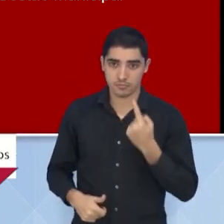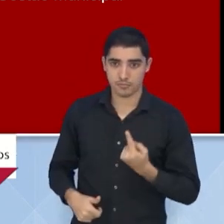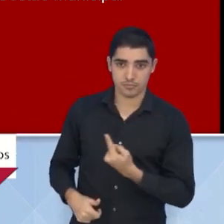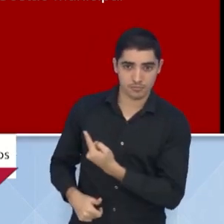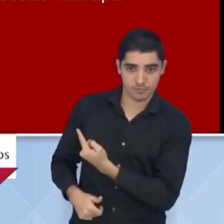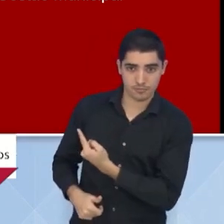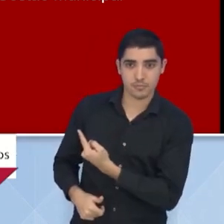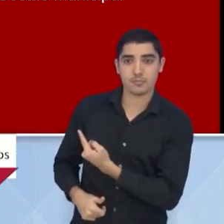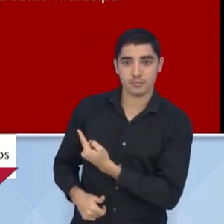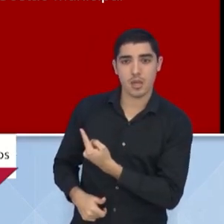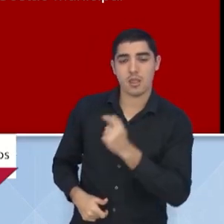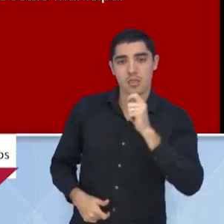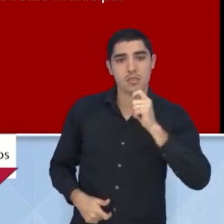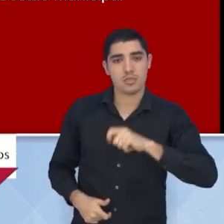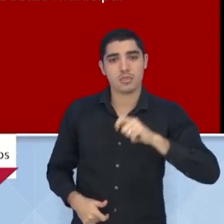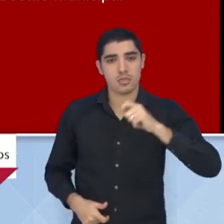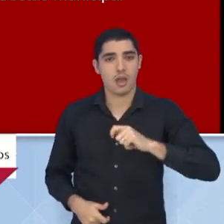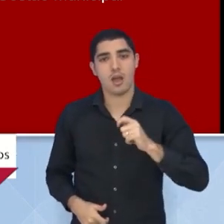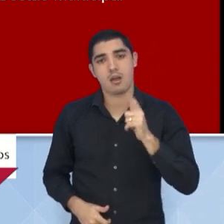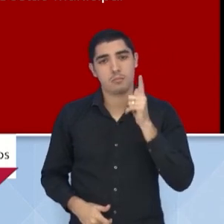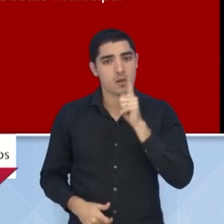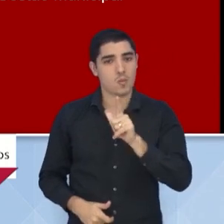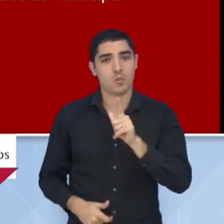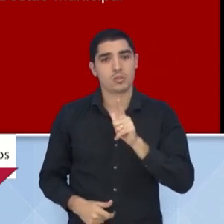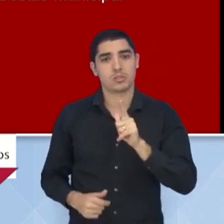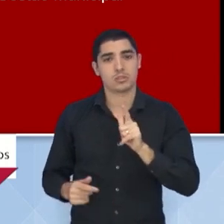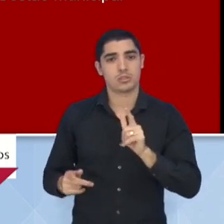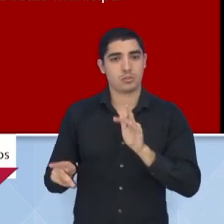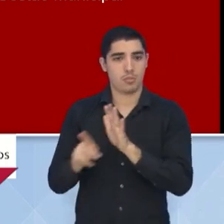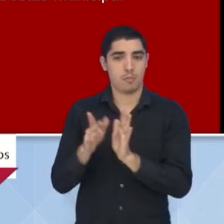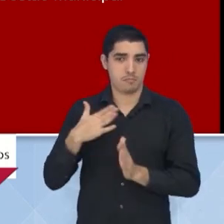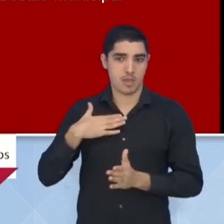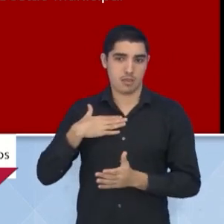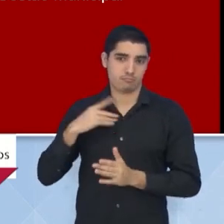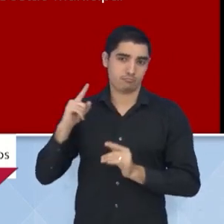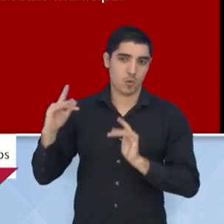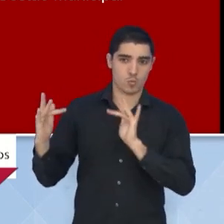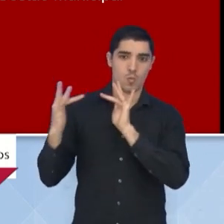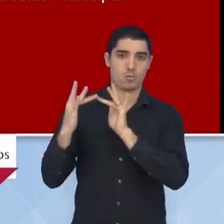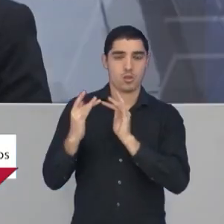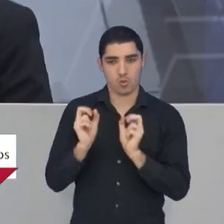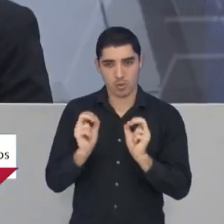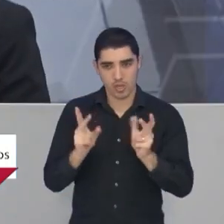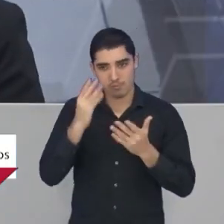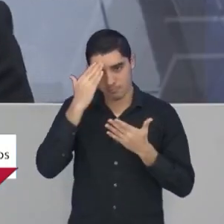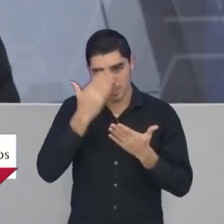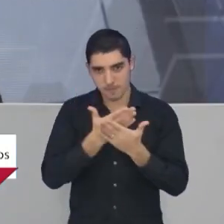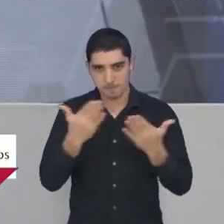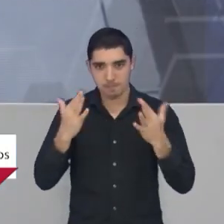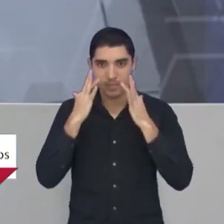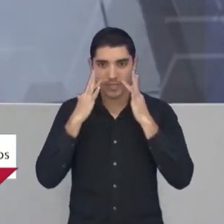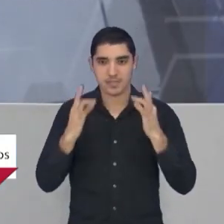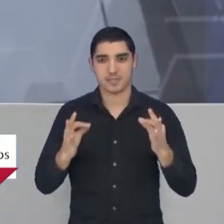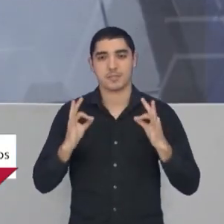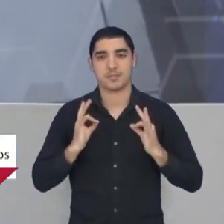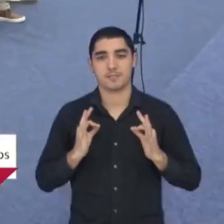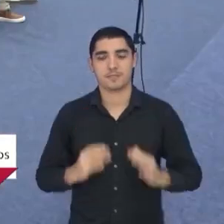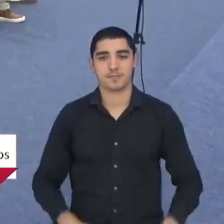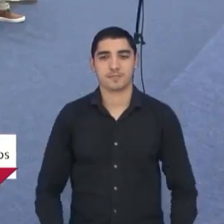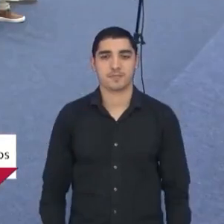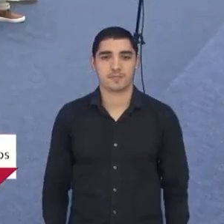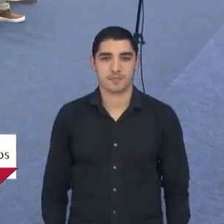esse caminho vai direto lá pra minha diretoria Tá ok muito obrigada pela atenção de todos